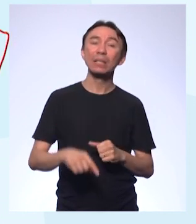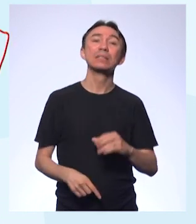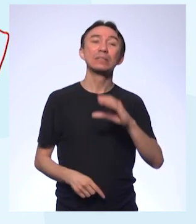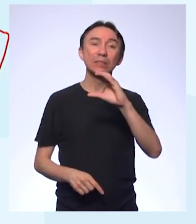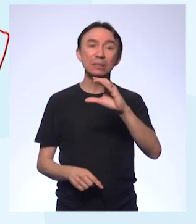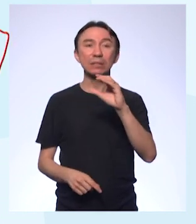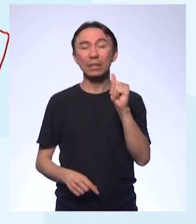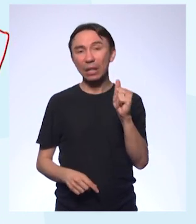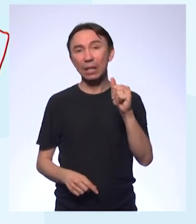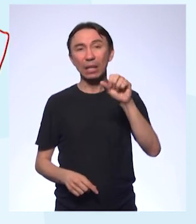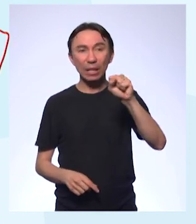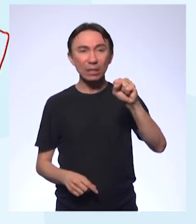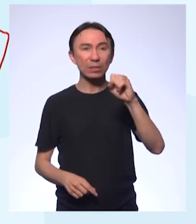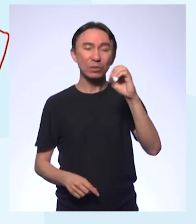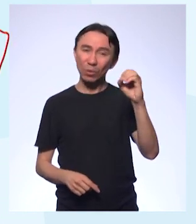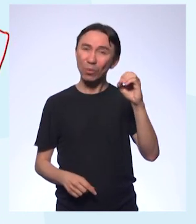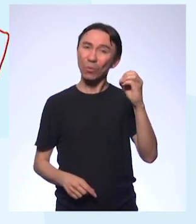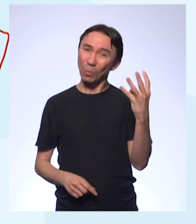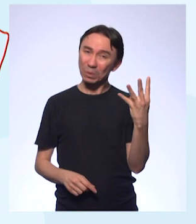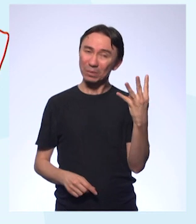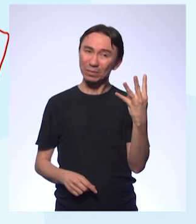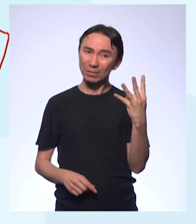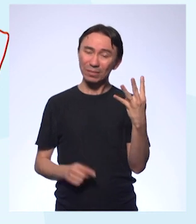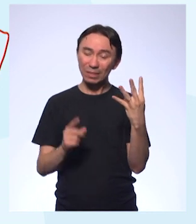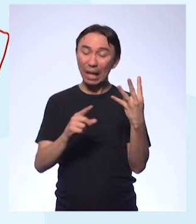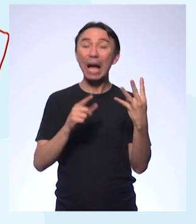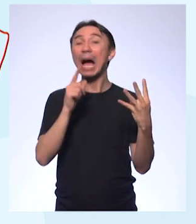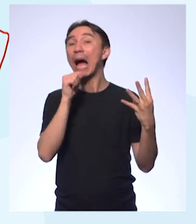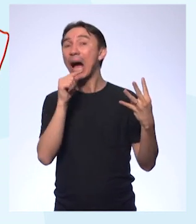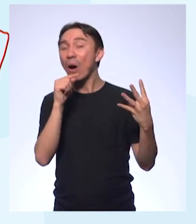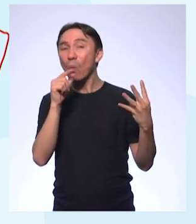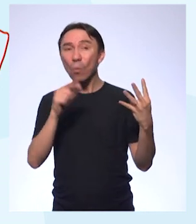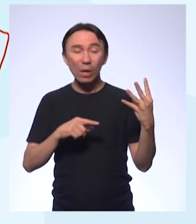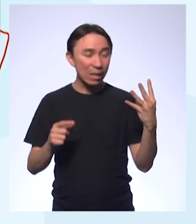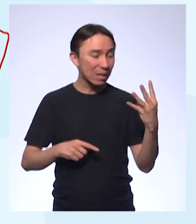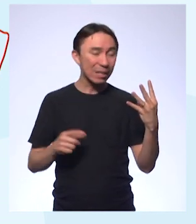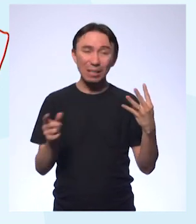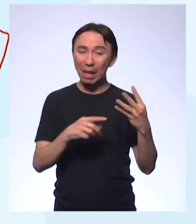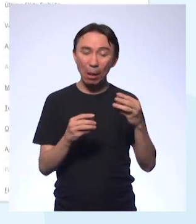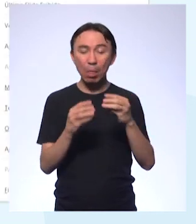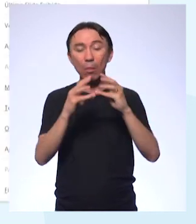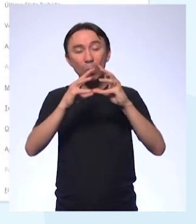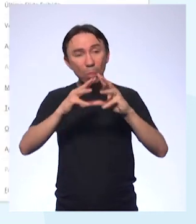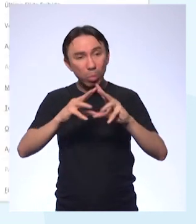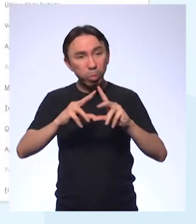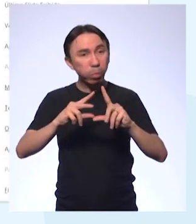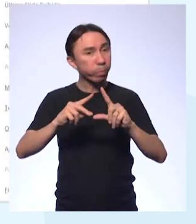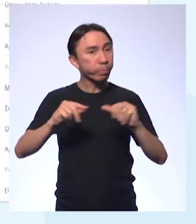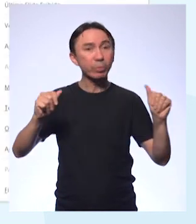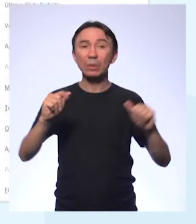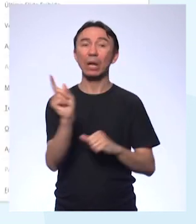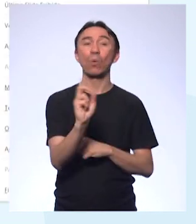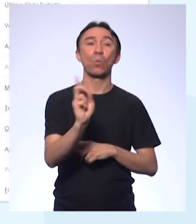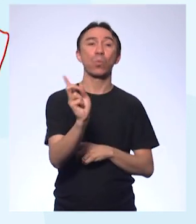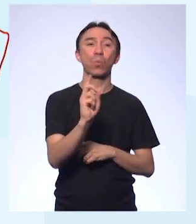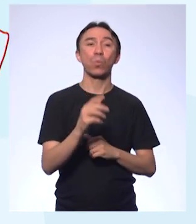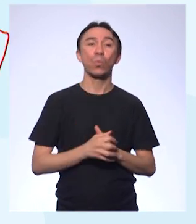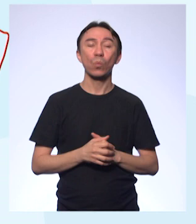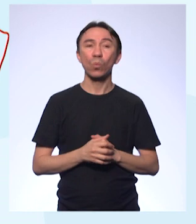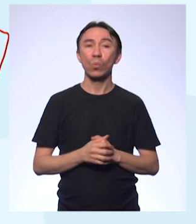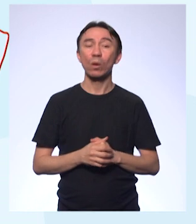cálcio, que ele é insolúvel em água. E esse insolúvel aqui em água, o que acontece? Ele